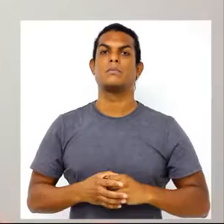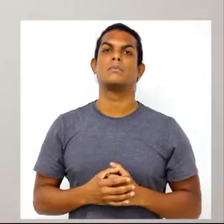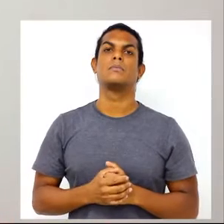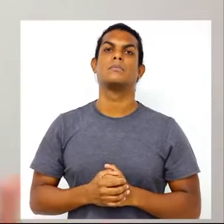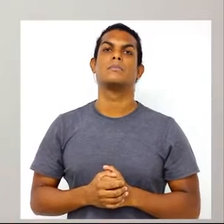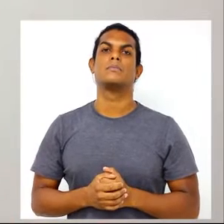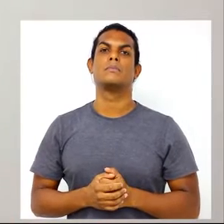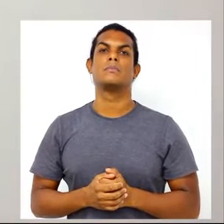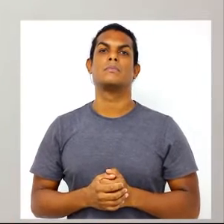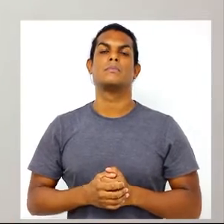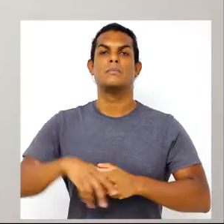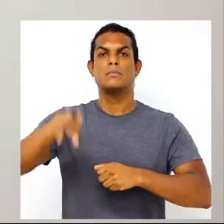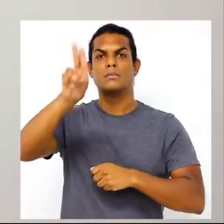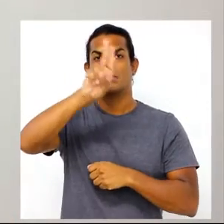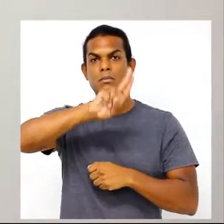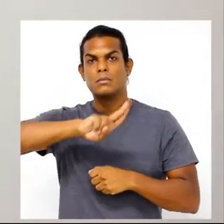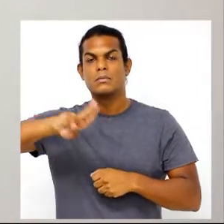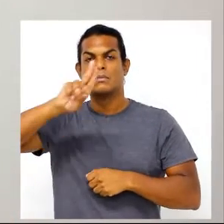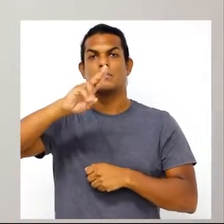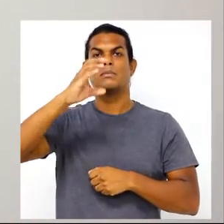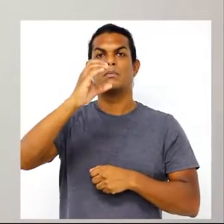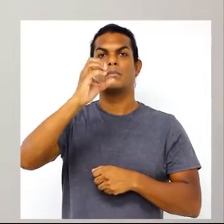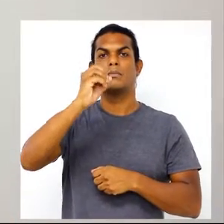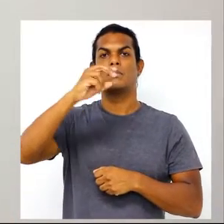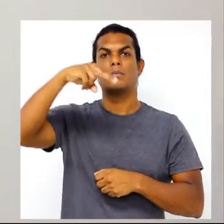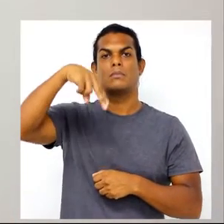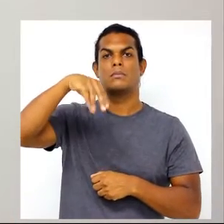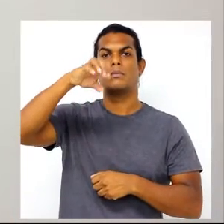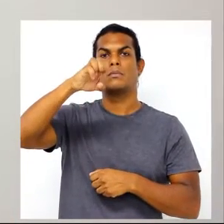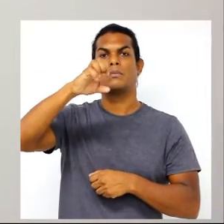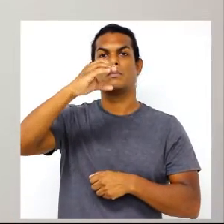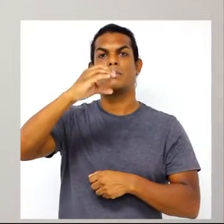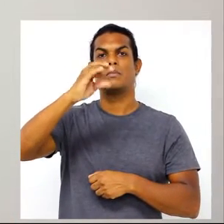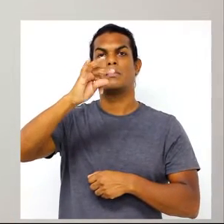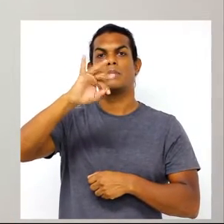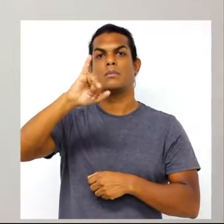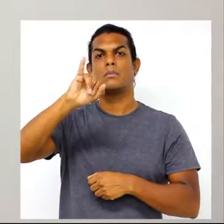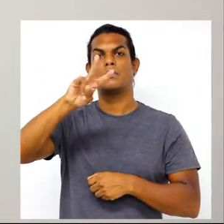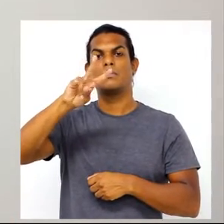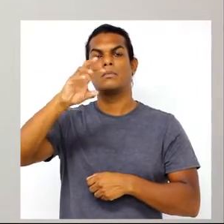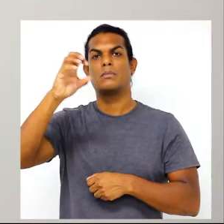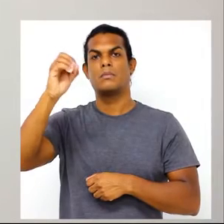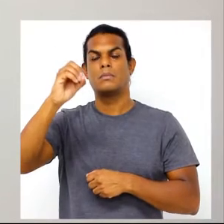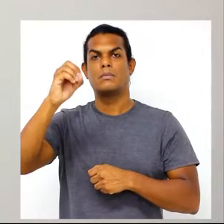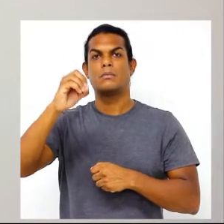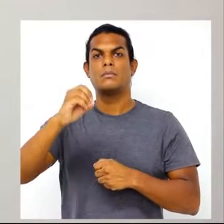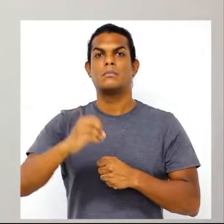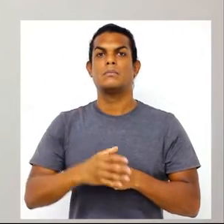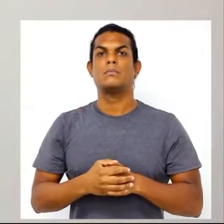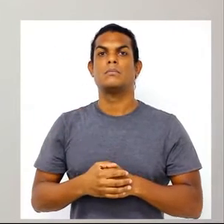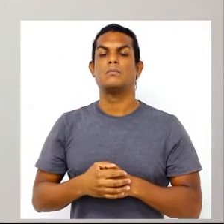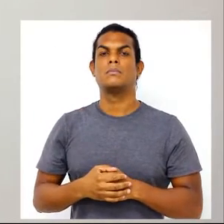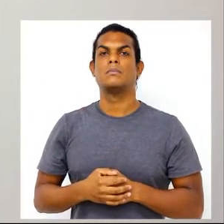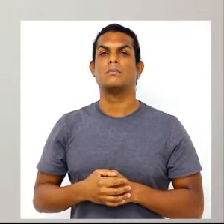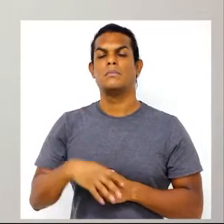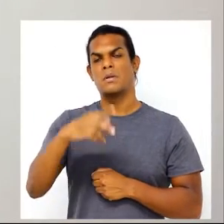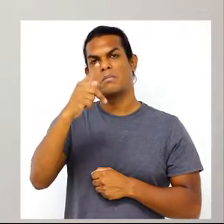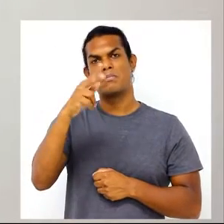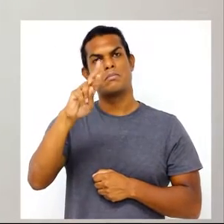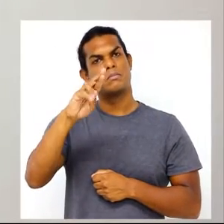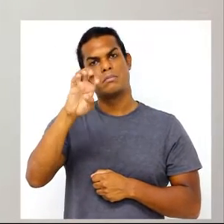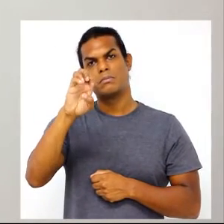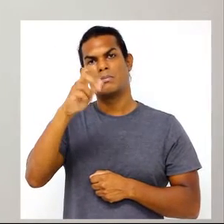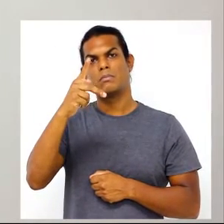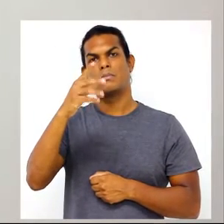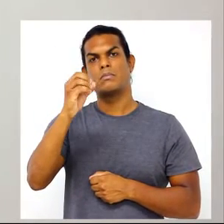ou um período ao outro, nós utilizamos conectivos. E esses conectivos podem ser